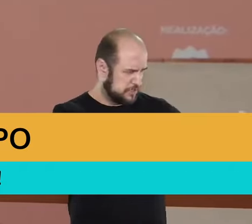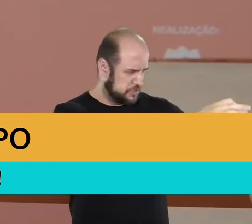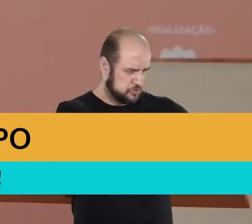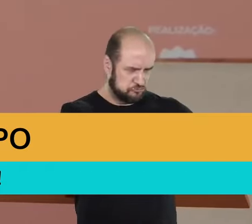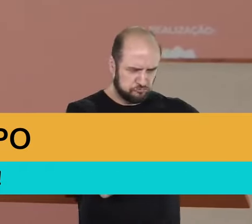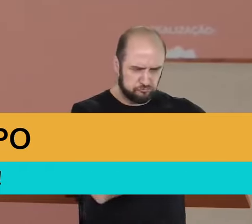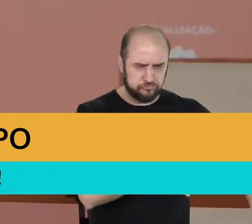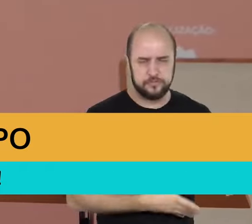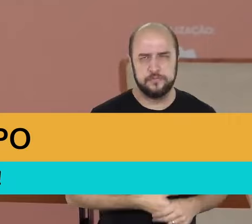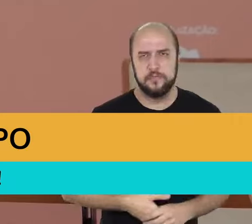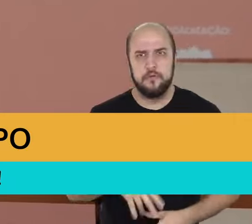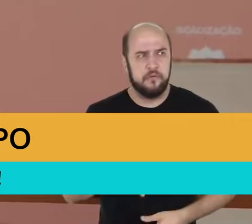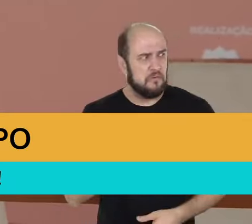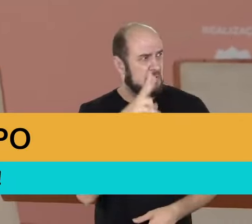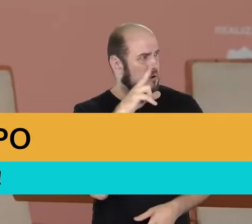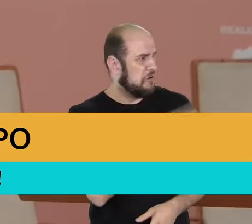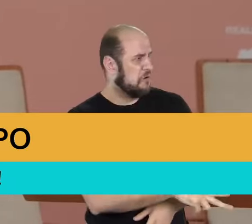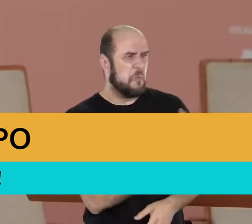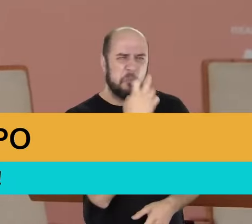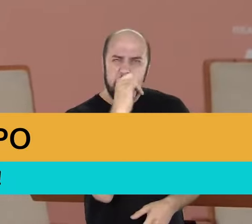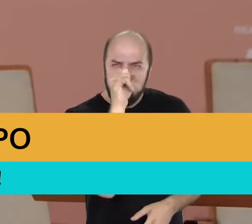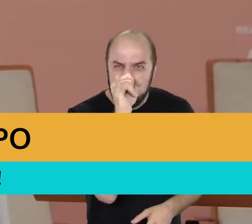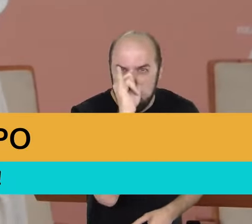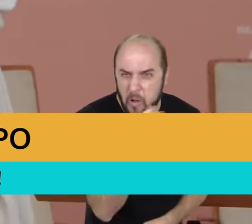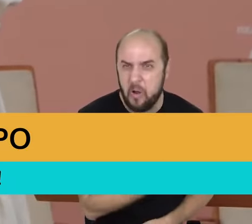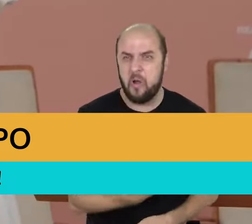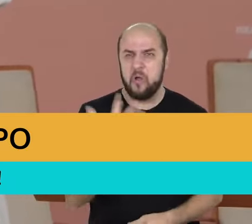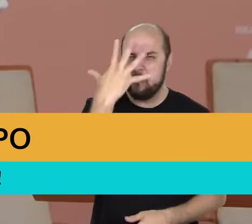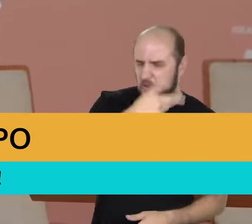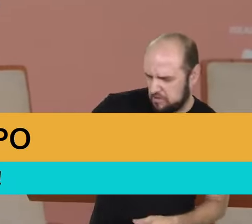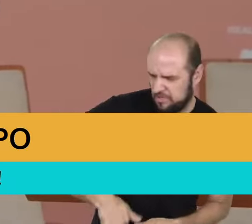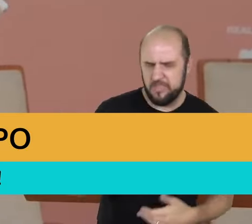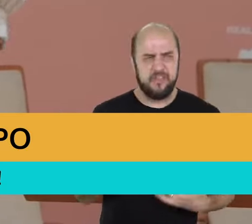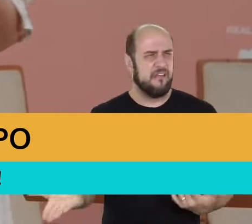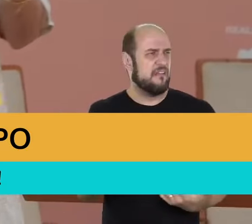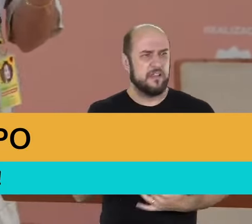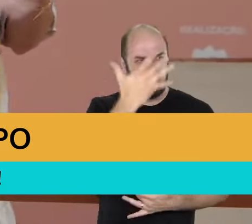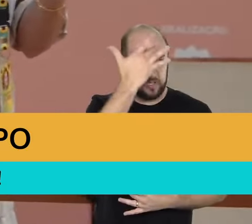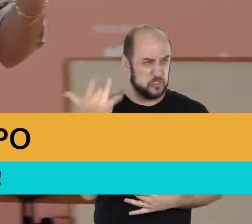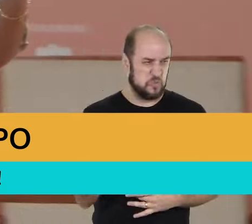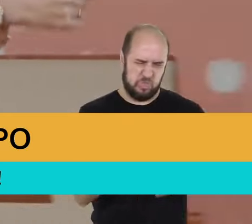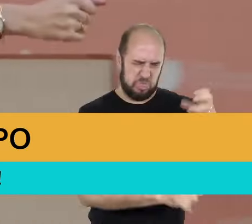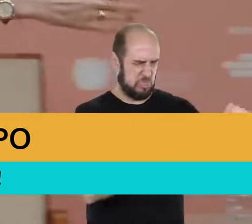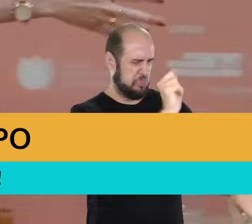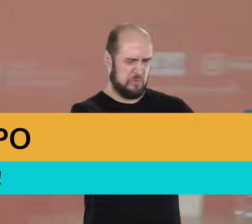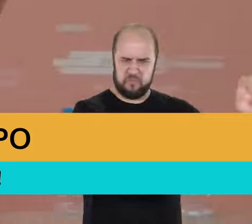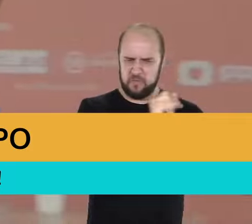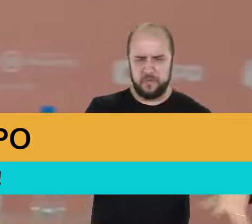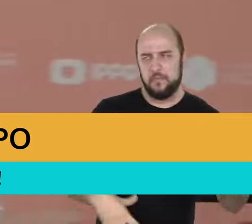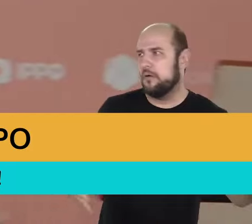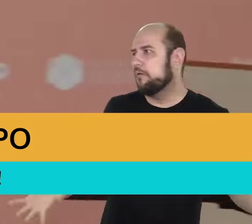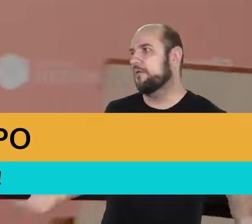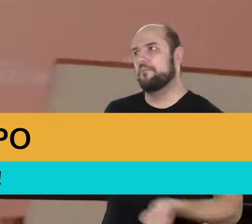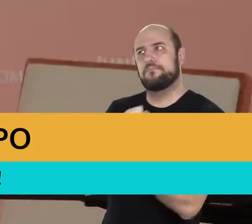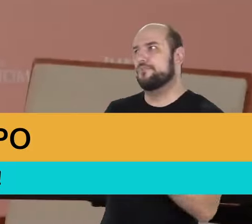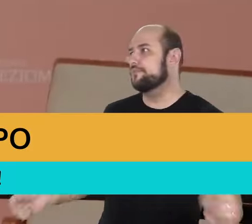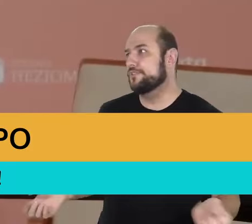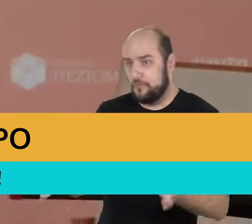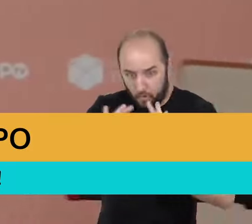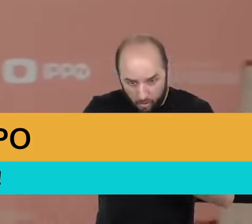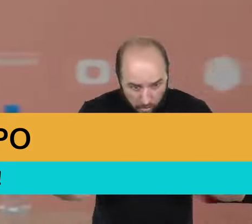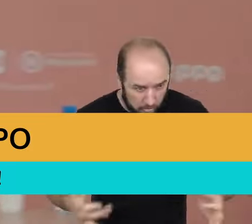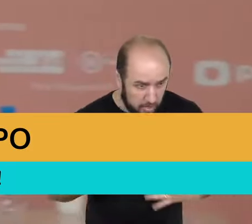falei, que porco, um lugar tão bonito desse, né? E as pessoas jogando lixo aqui. Meu Deus, que absurdo. E